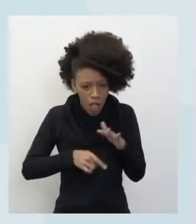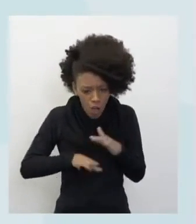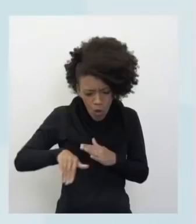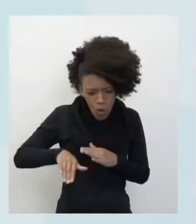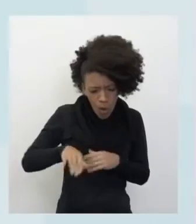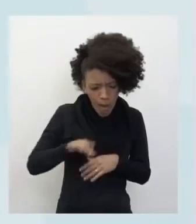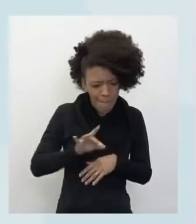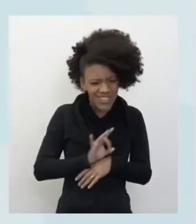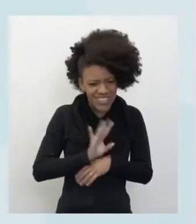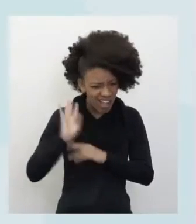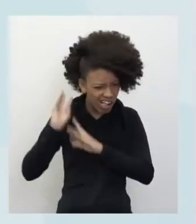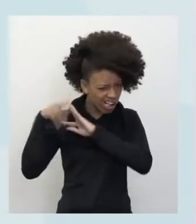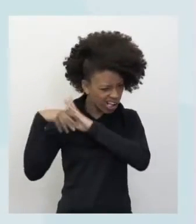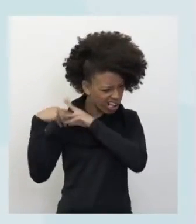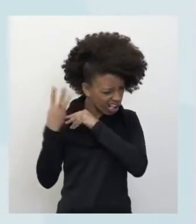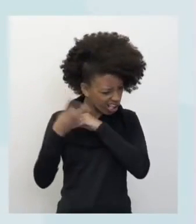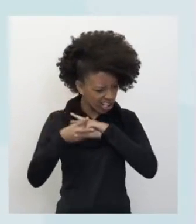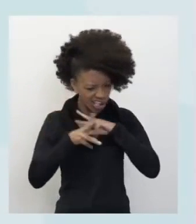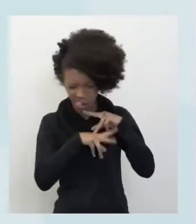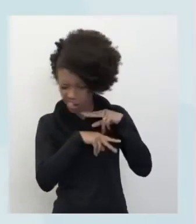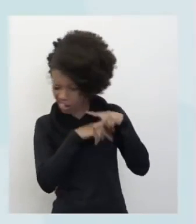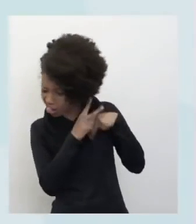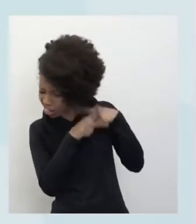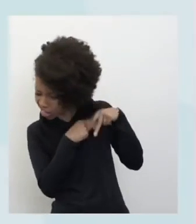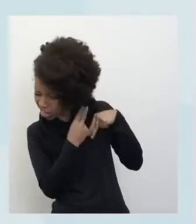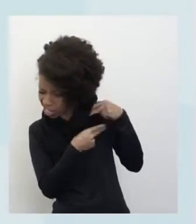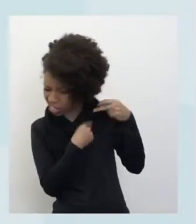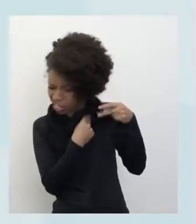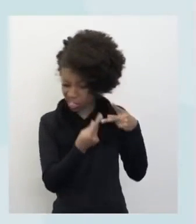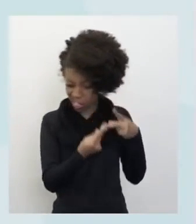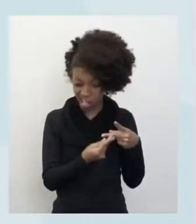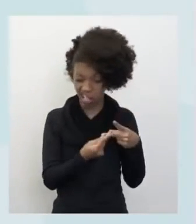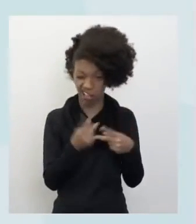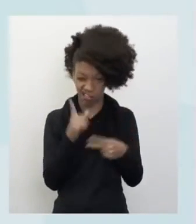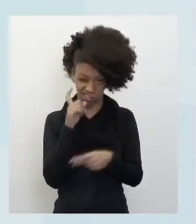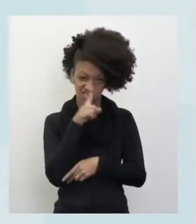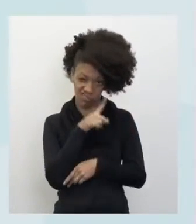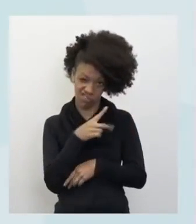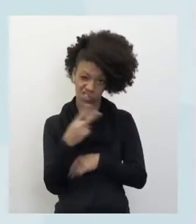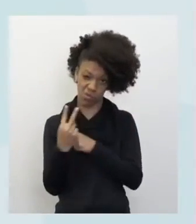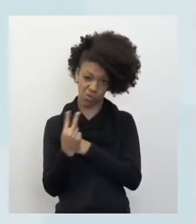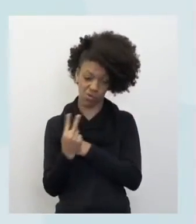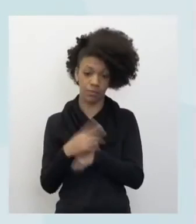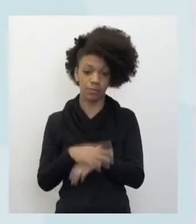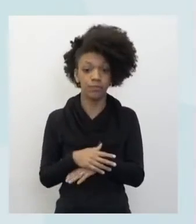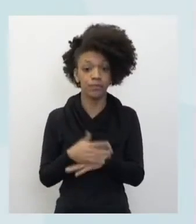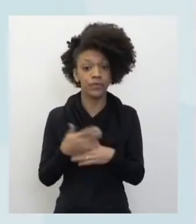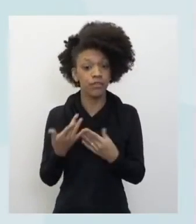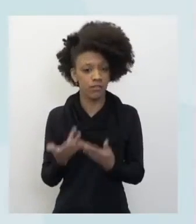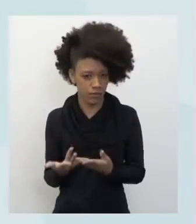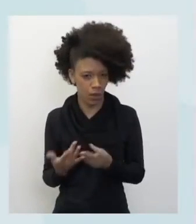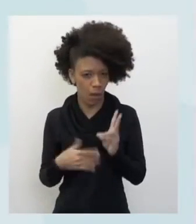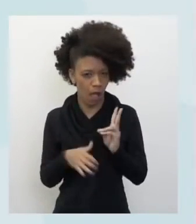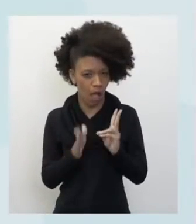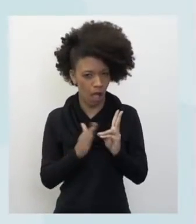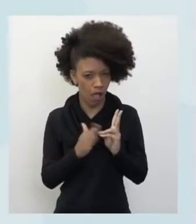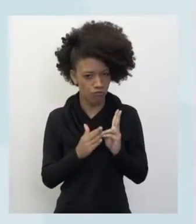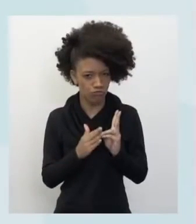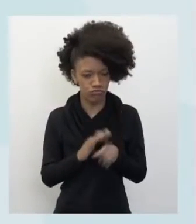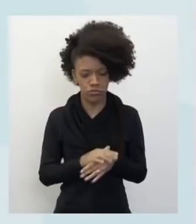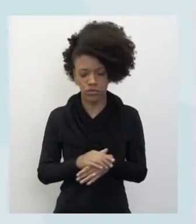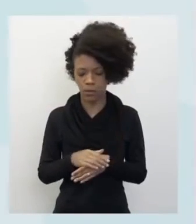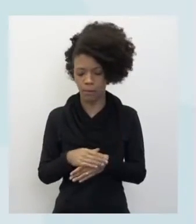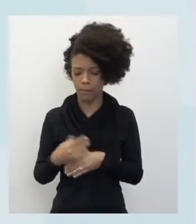cada nó, cada dread, não é fácil se cuidar assim. A indiazinha pega seus apetrechos de